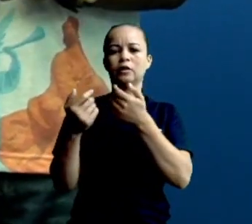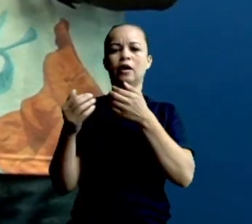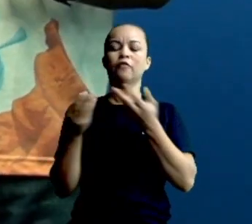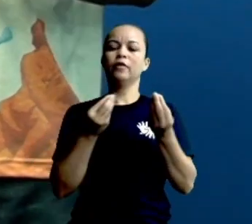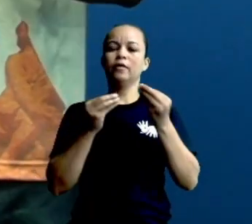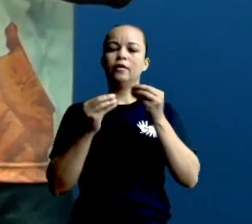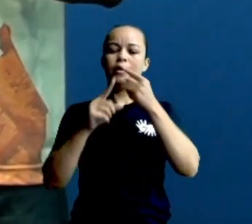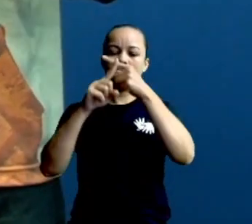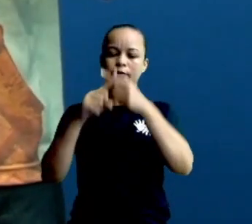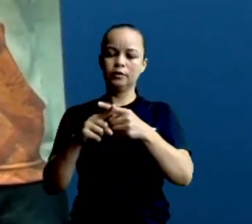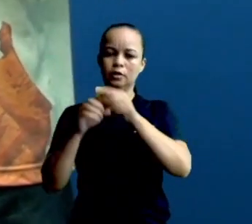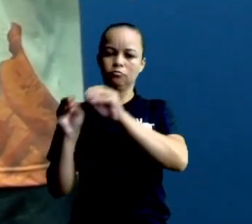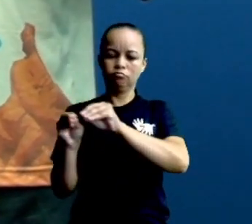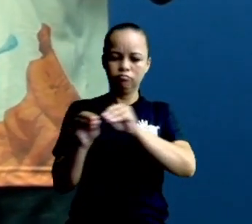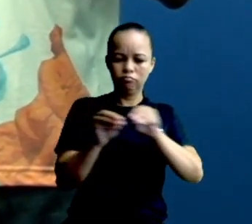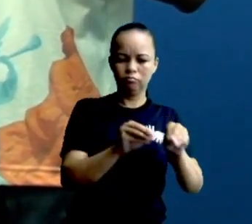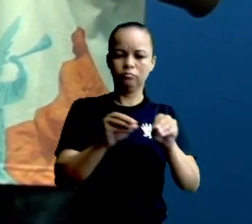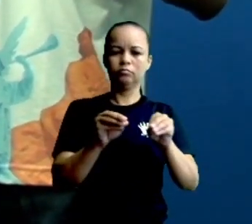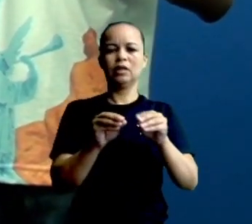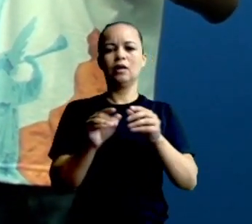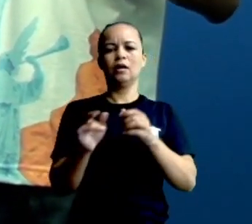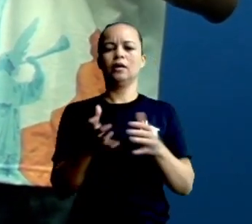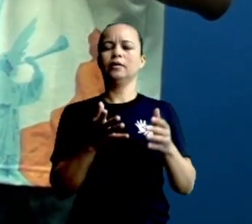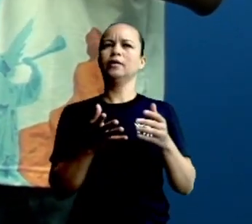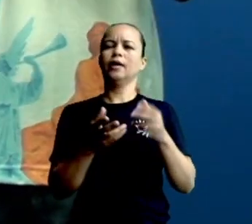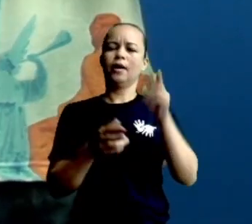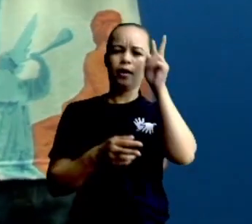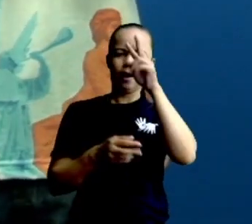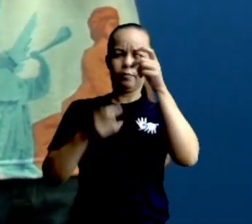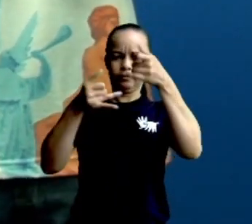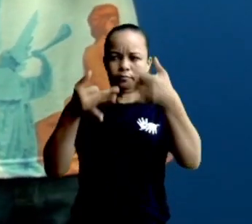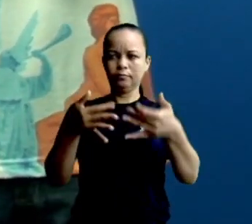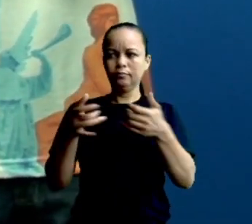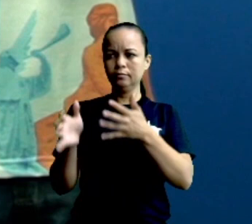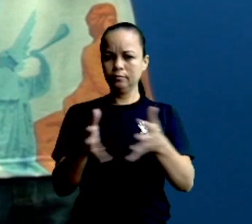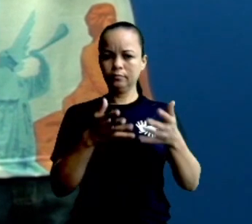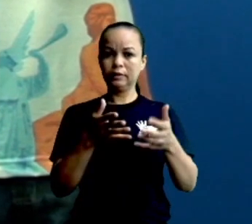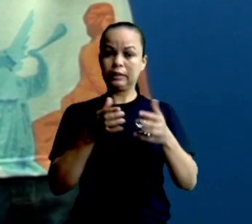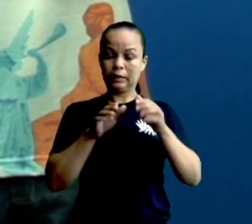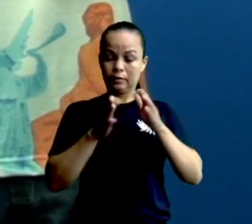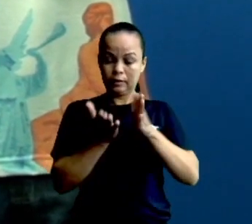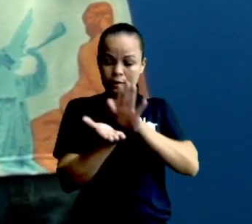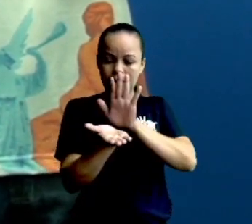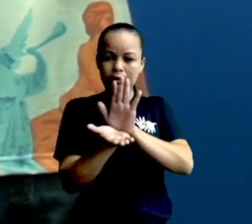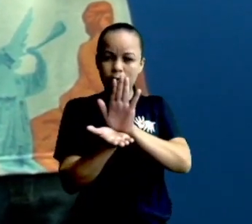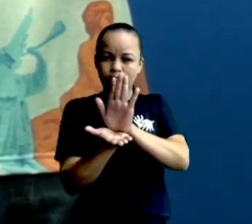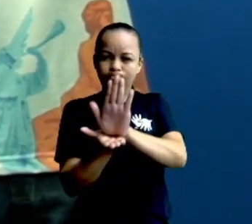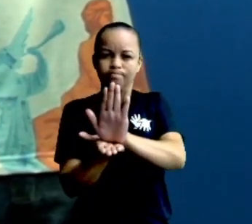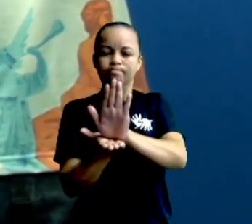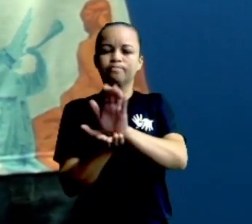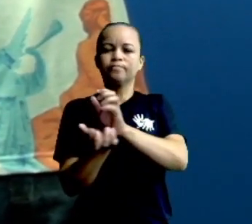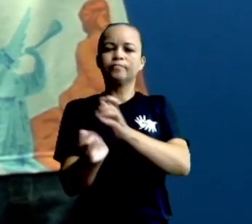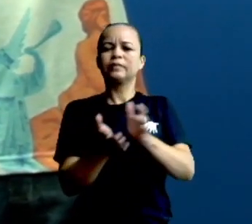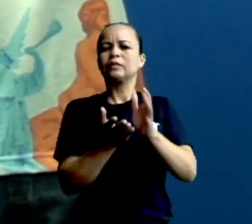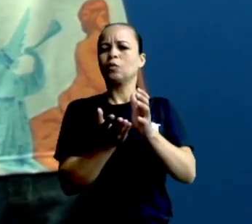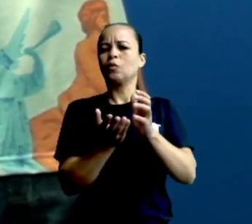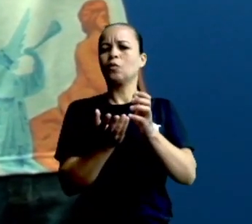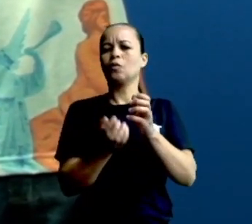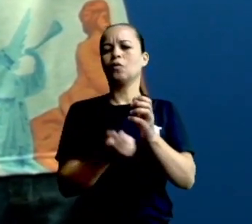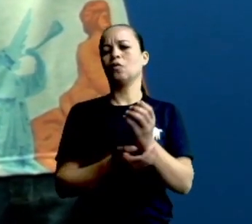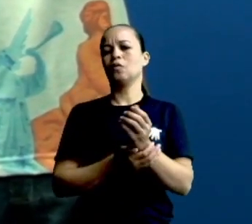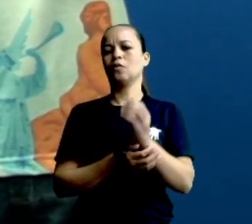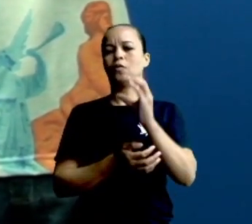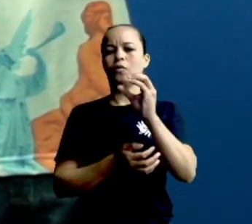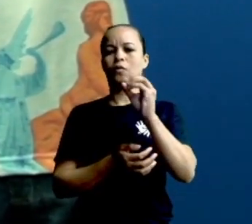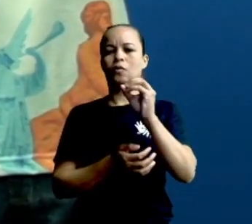falei para vocês? Ó, se está na mesma direção, no mesmo sentido, tá? Aquele cosseno, o cosseno de 0 vale